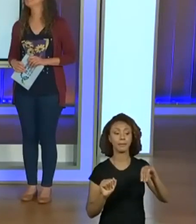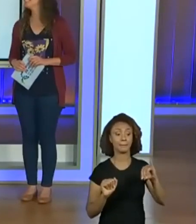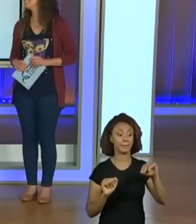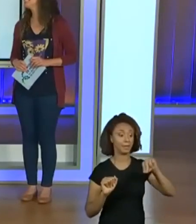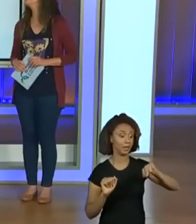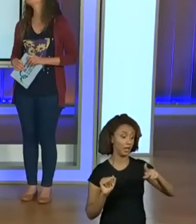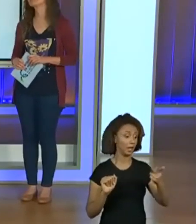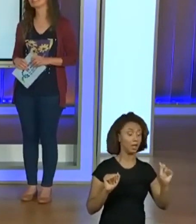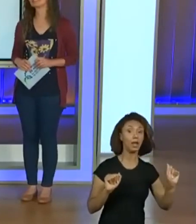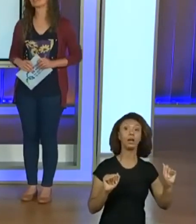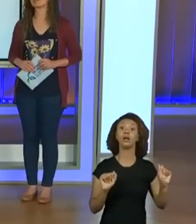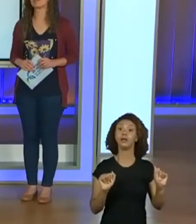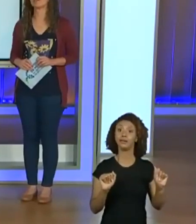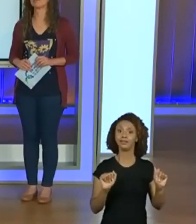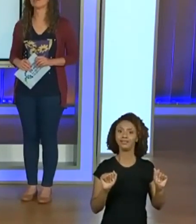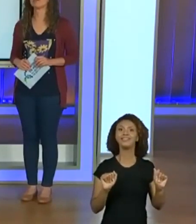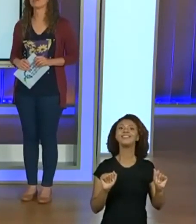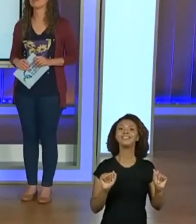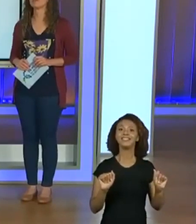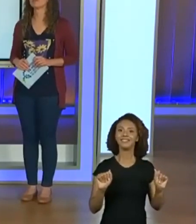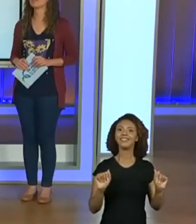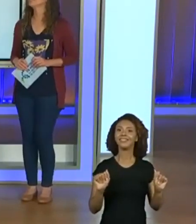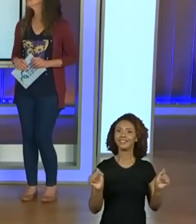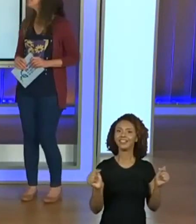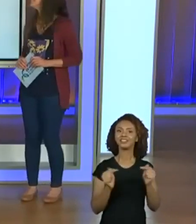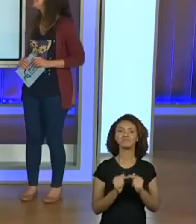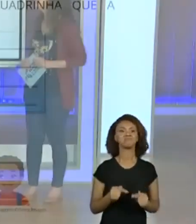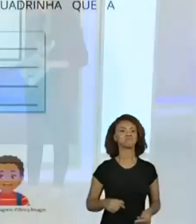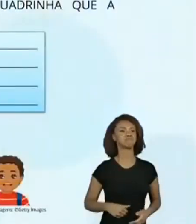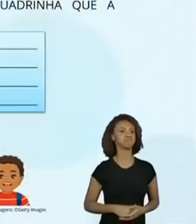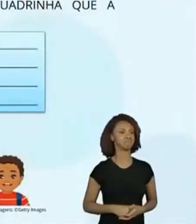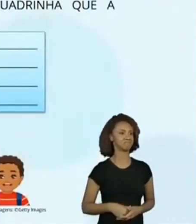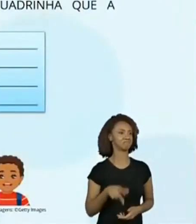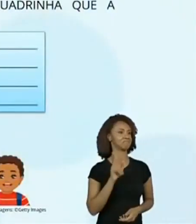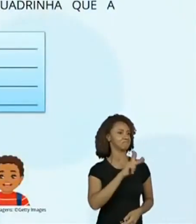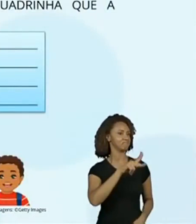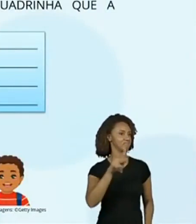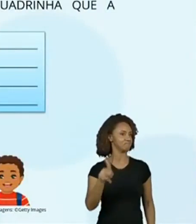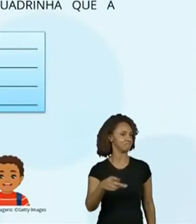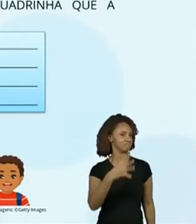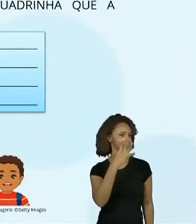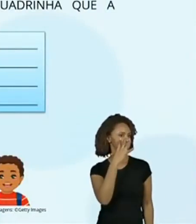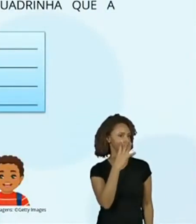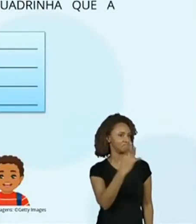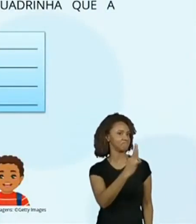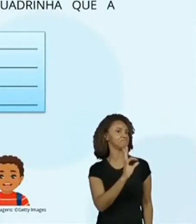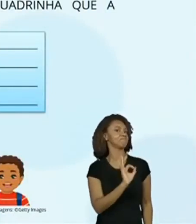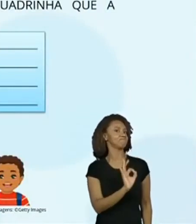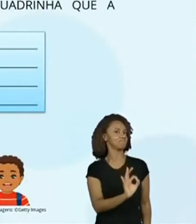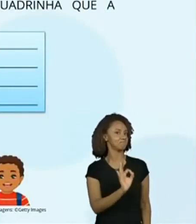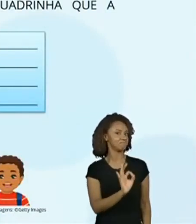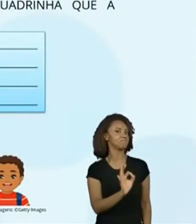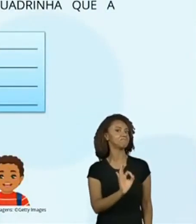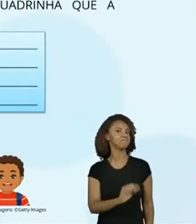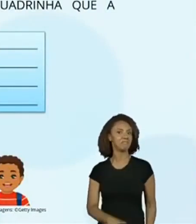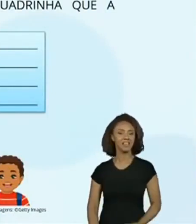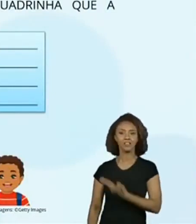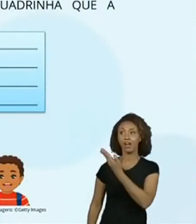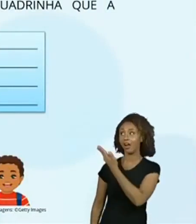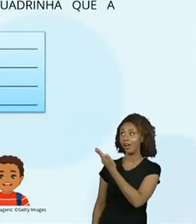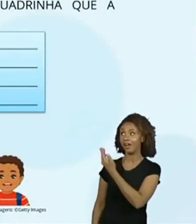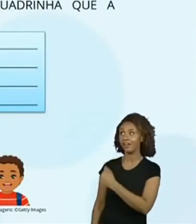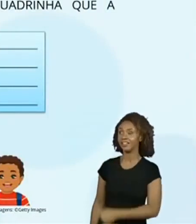está escrito na nossa lousa. Isso. Essa professora Kelly foi muito atenta. Olha aqui, ó. Para ajudar vocês, ó.